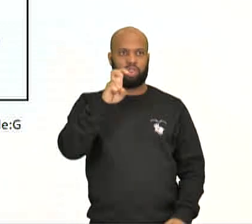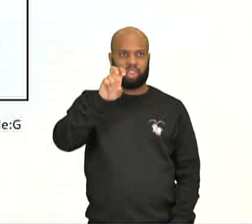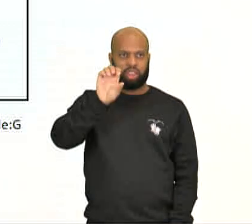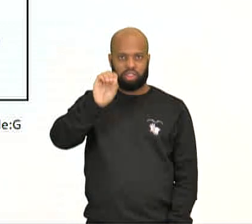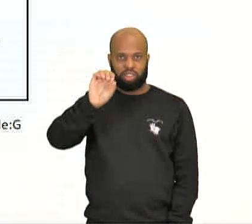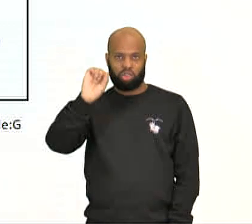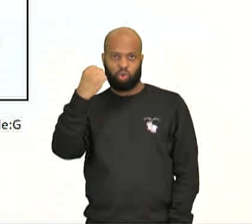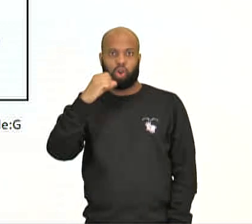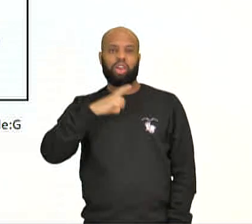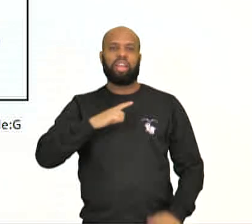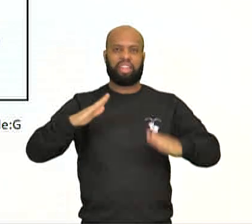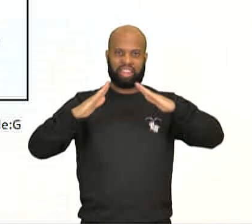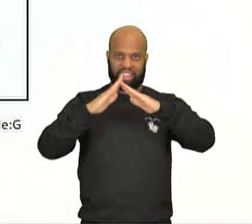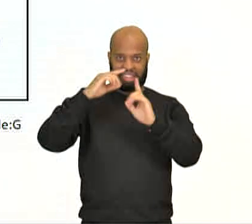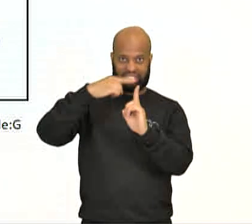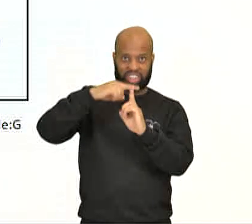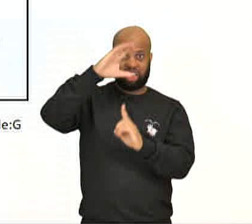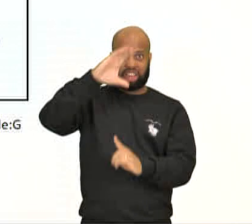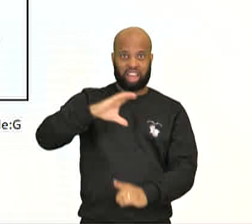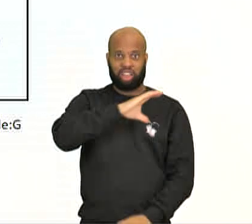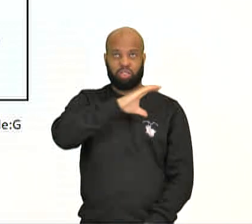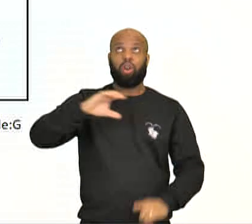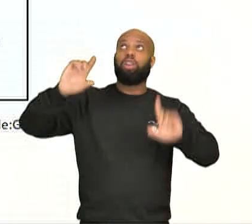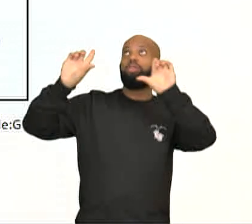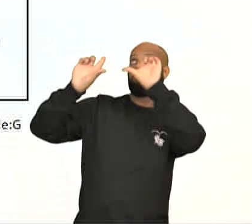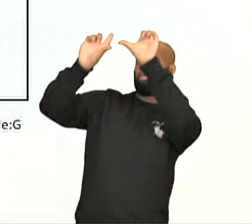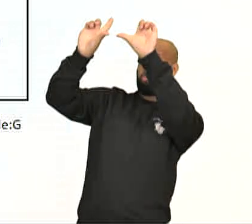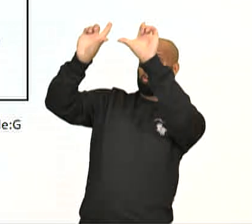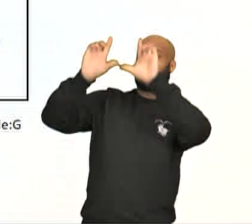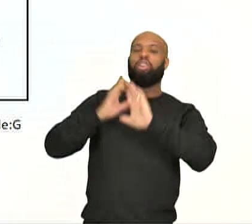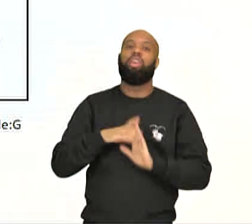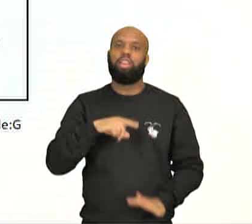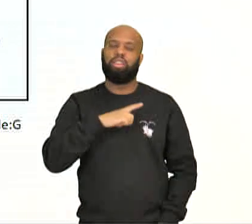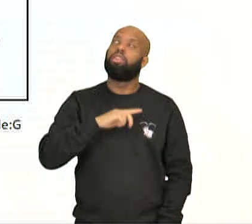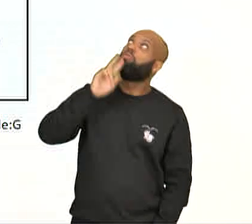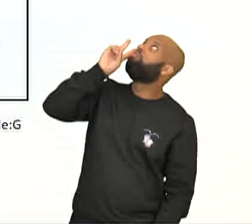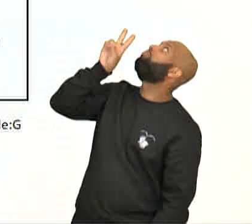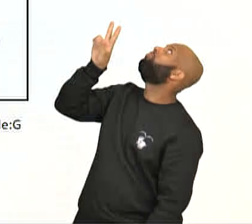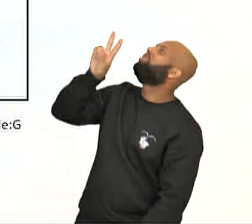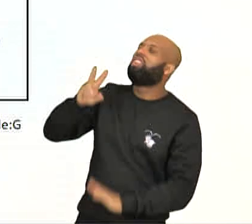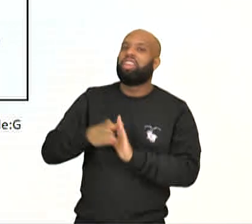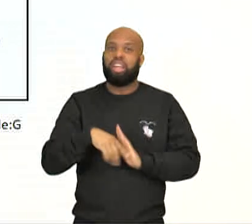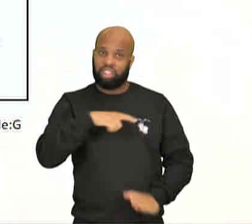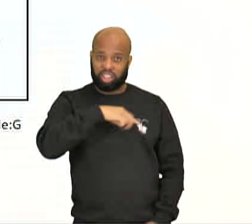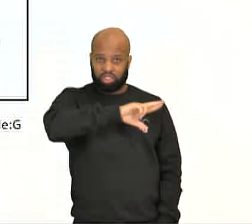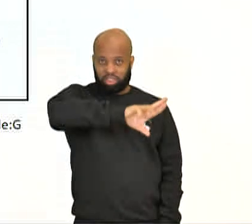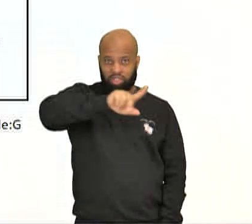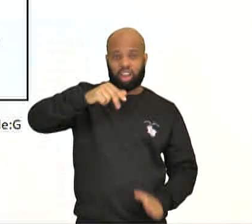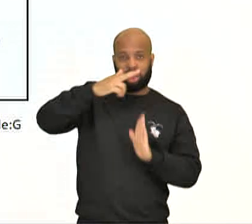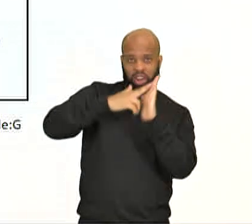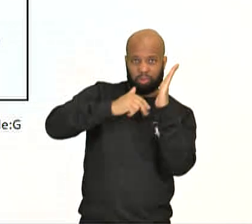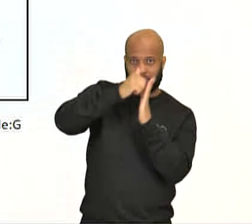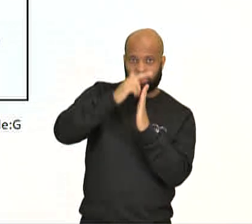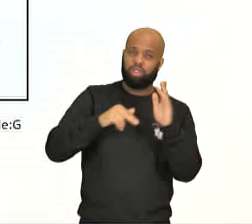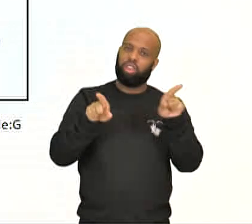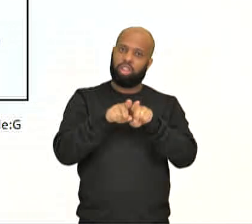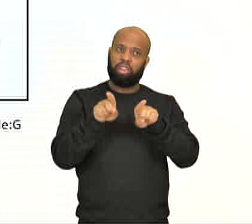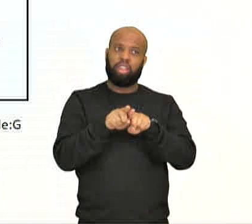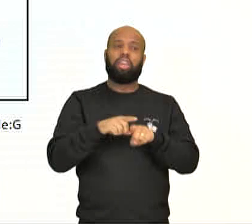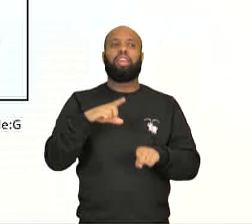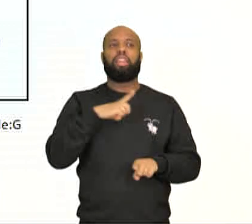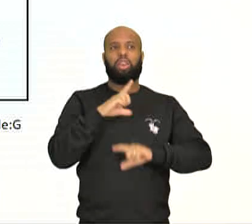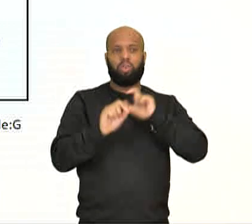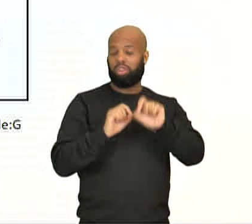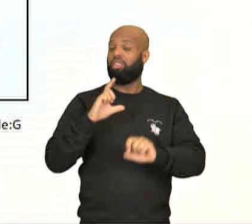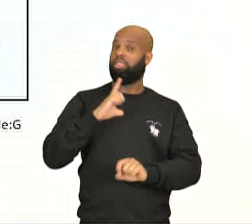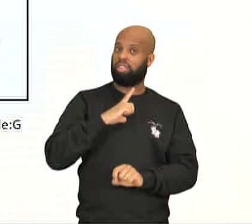no teto da Capela Sistina, ela não é uma obra única, várias pinturas, dentre elas